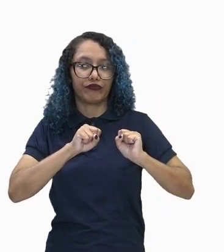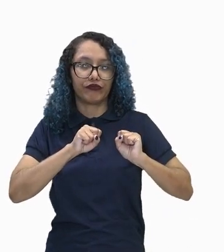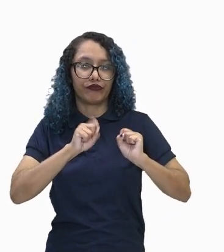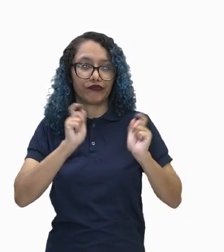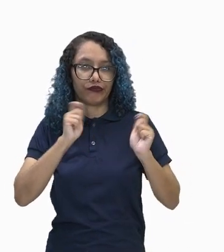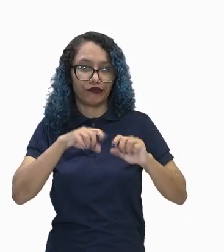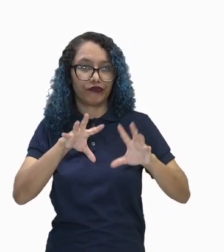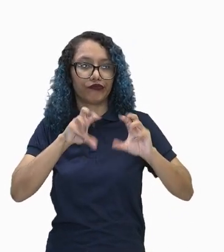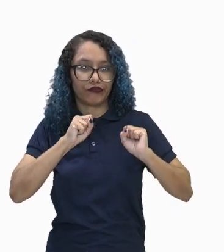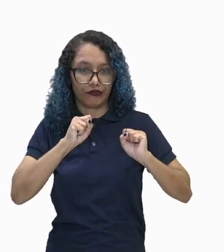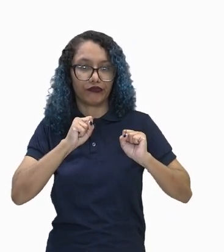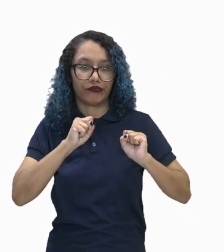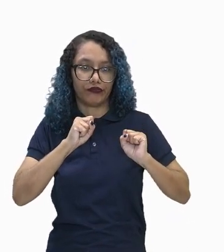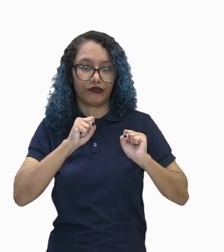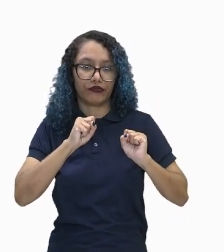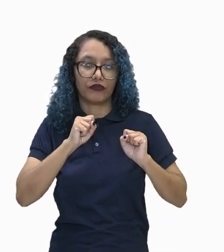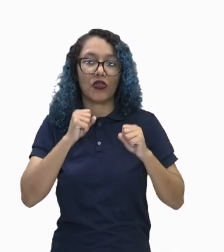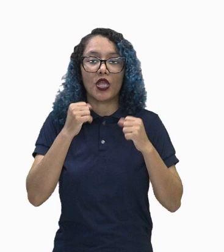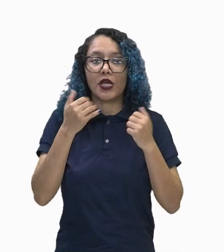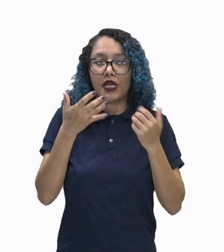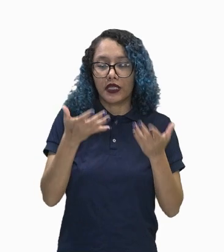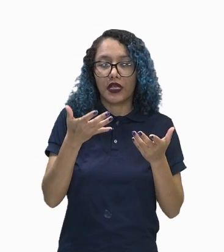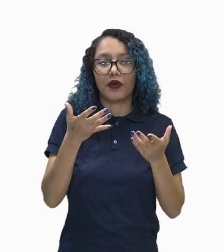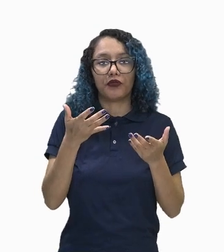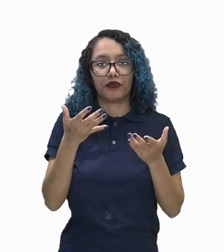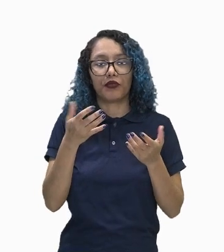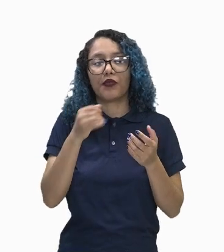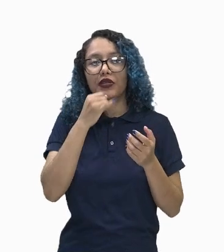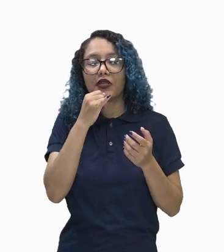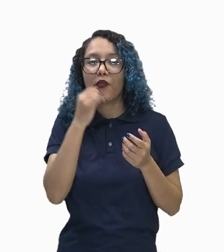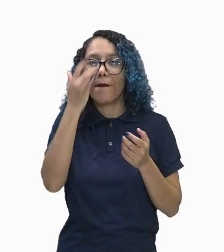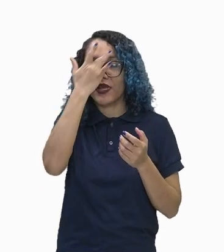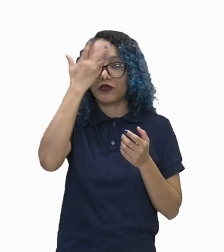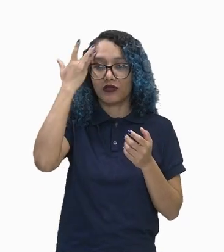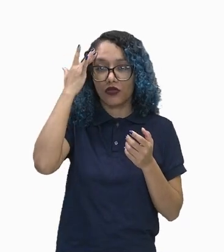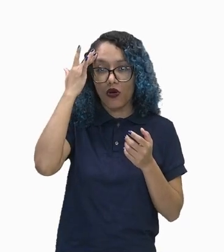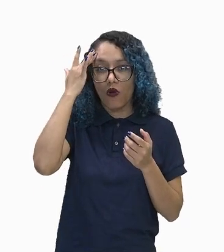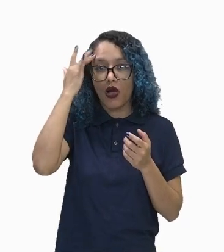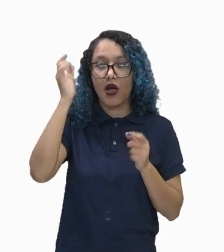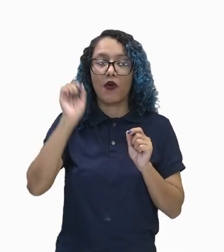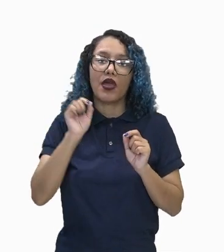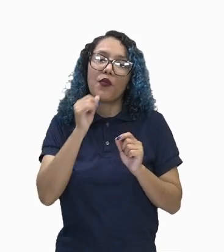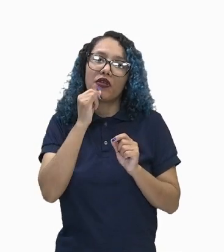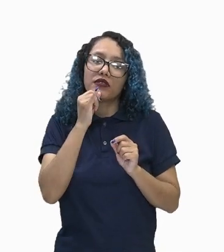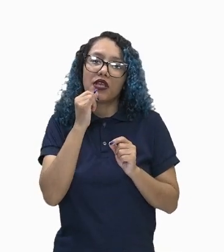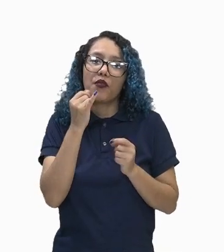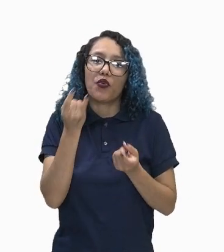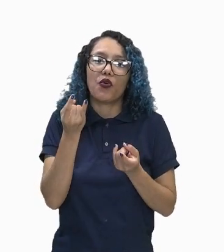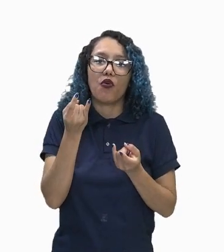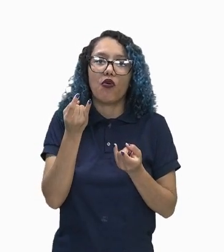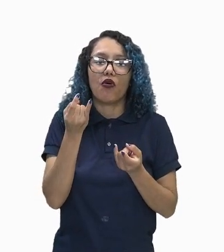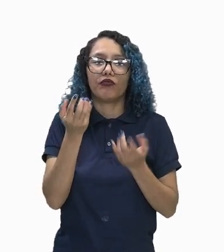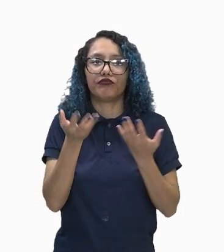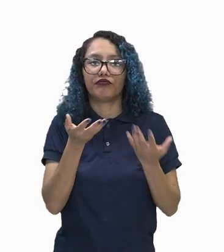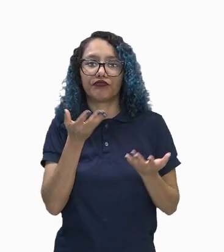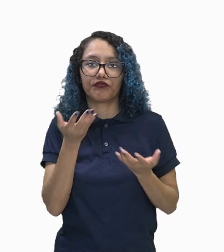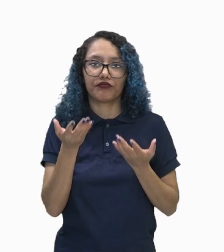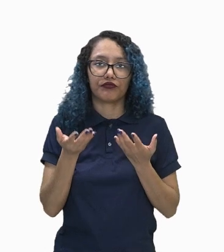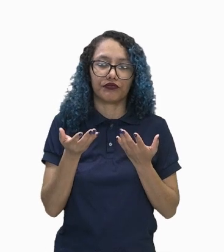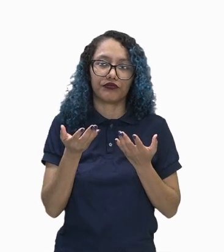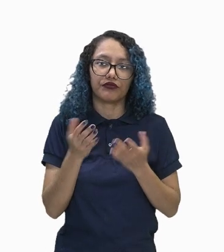vírus, certo? Então, são pessoas que não utilizaram, né,